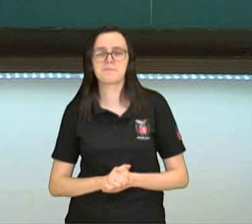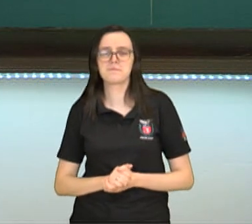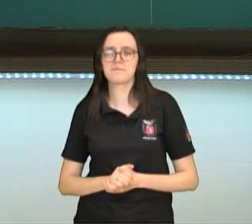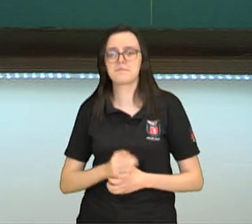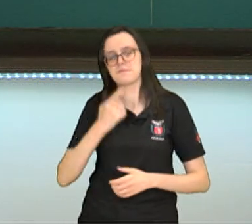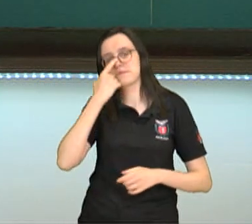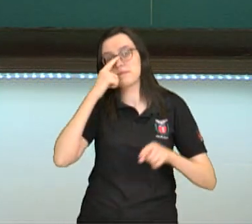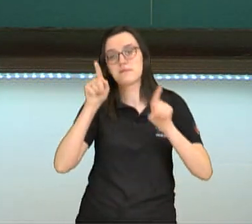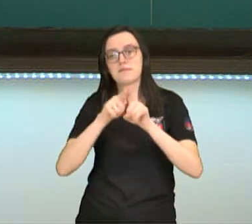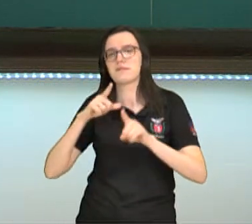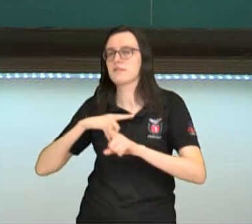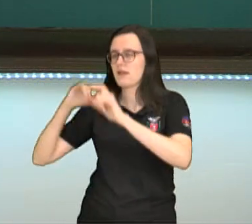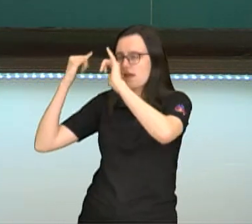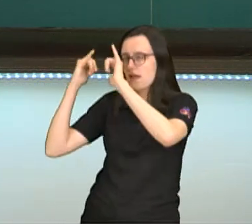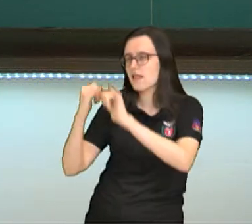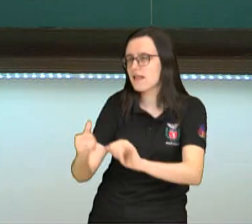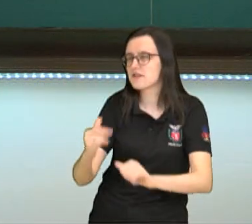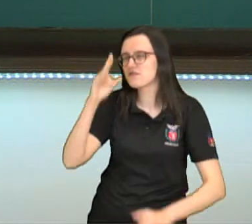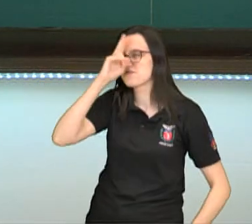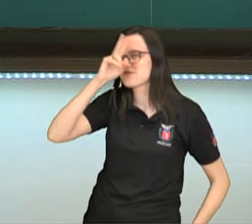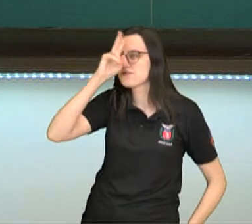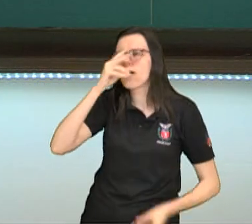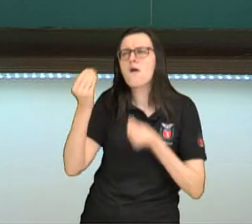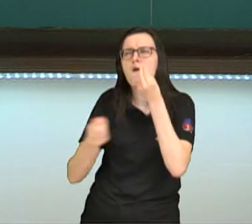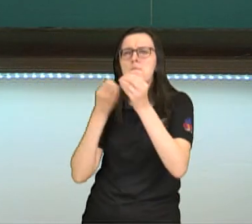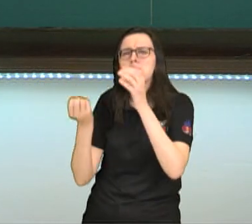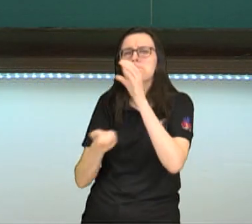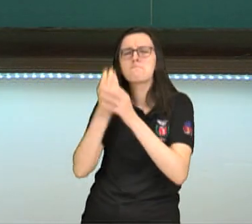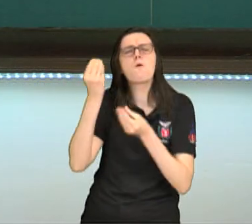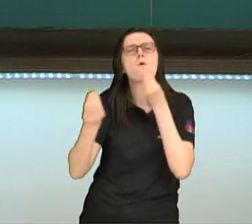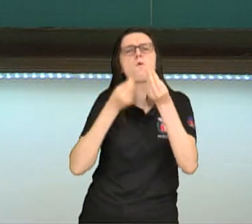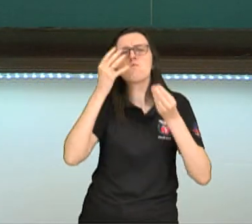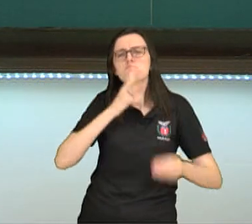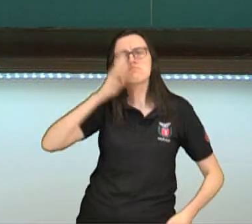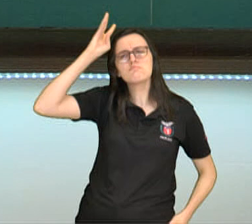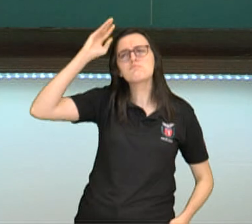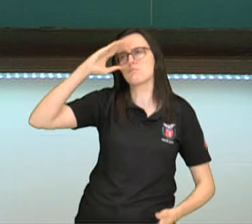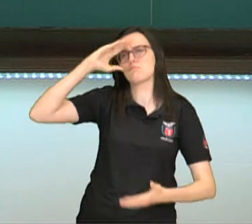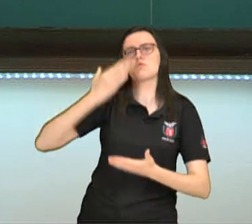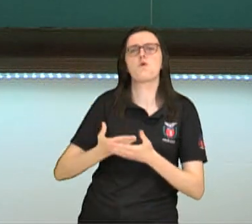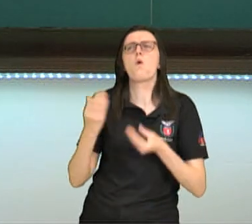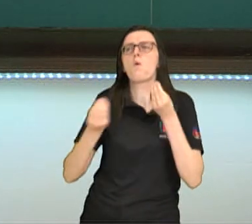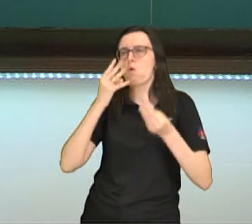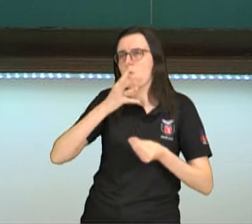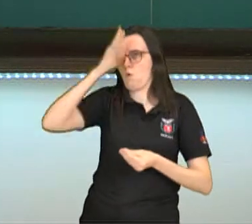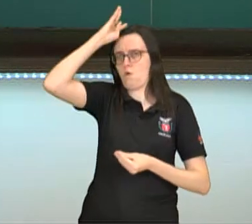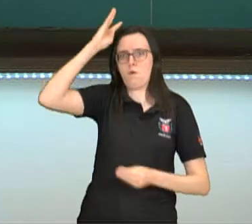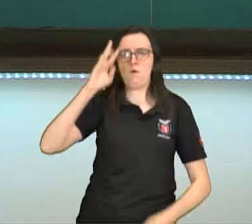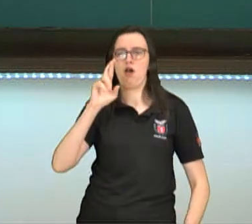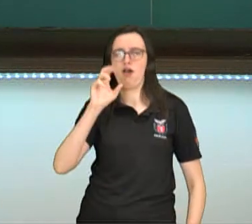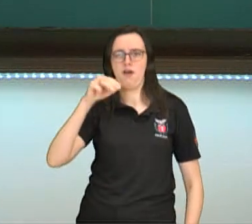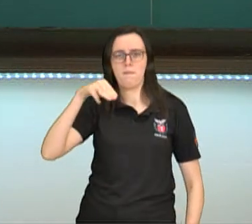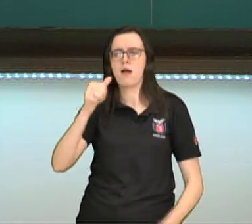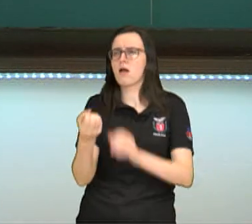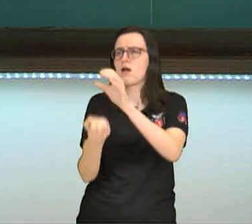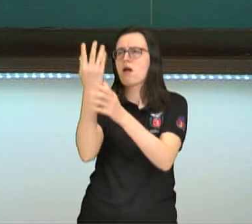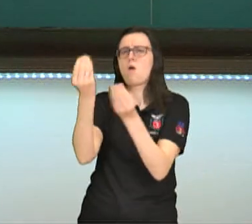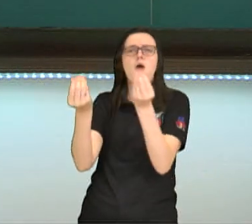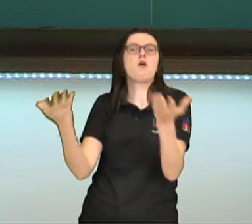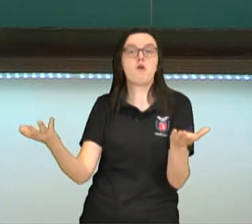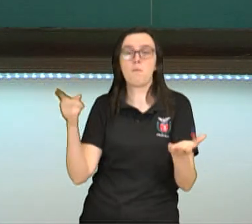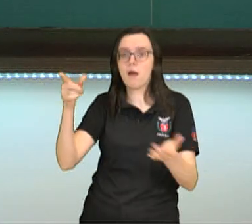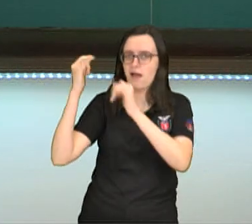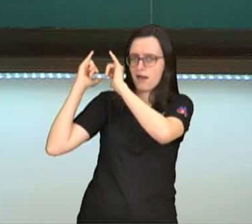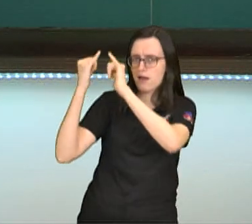E a lenda de origem, pessoal, como que os romanos acreditavam que Roma surgiu? Então, essa lenda, pessoal,